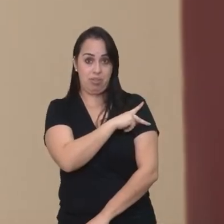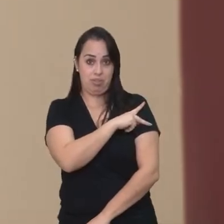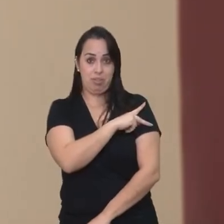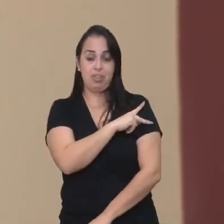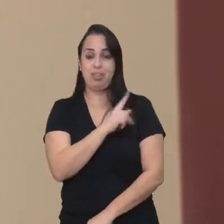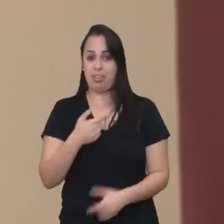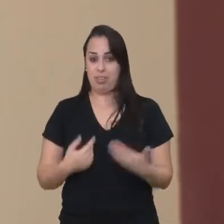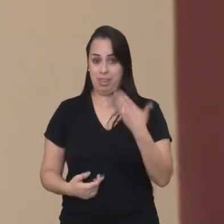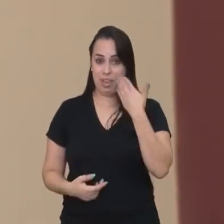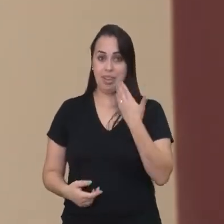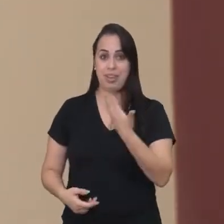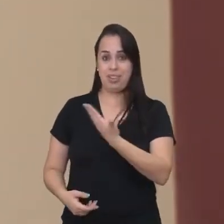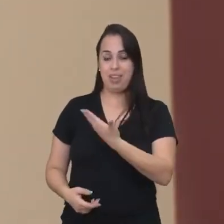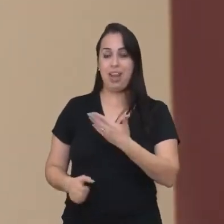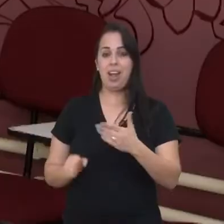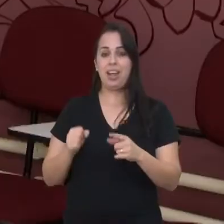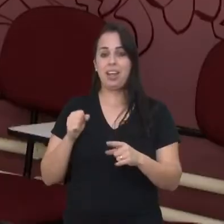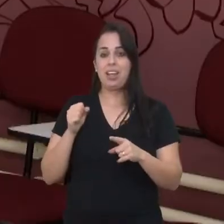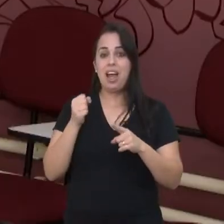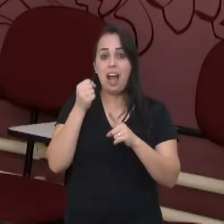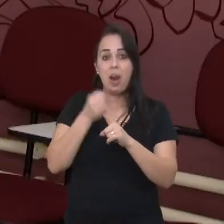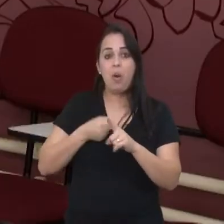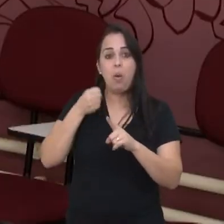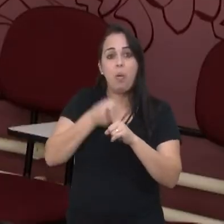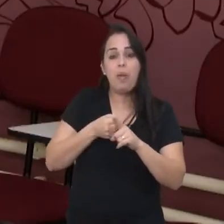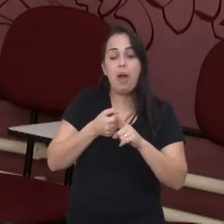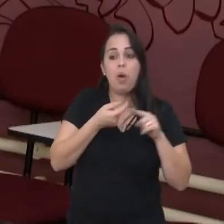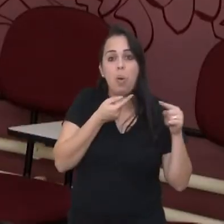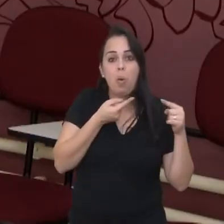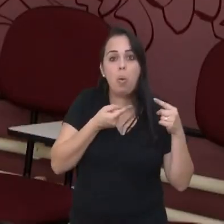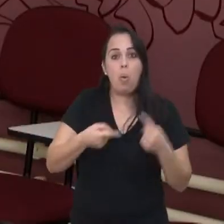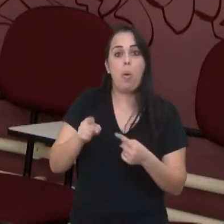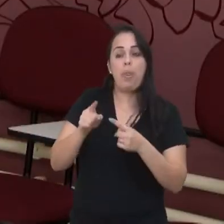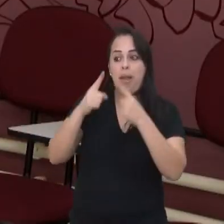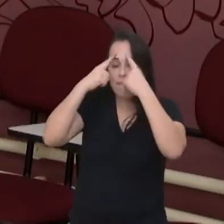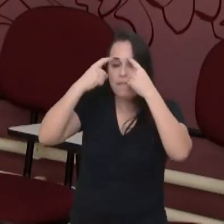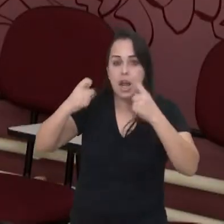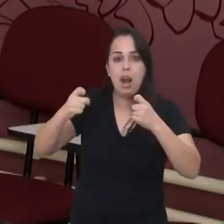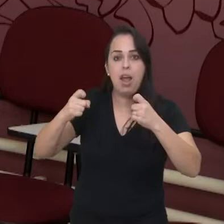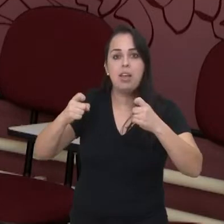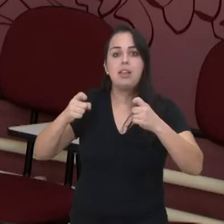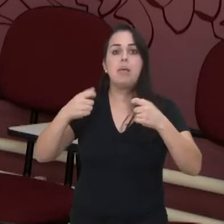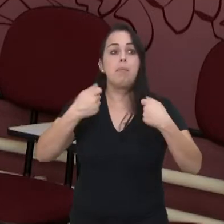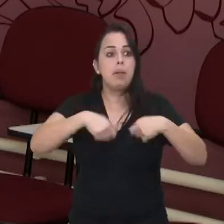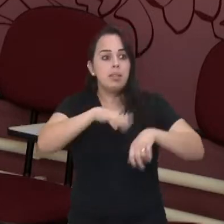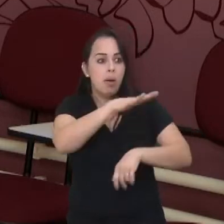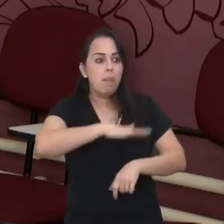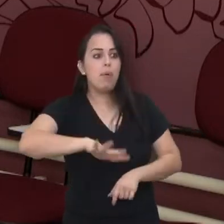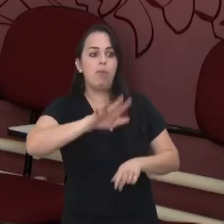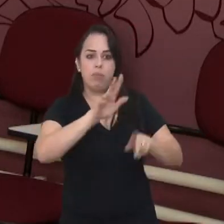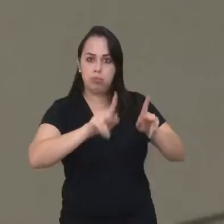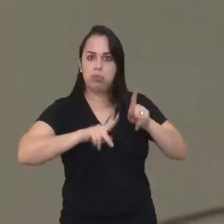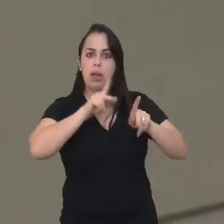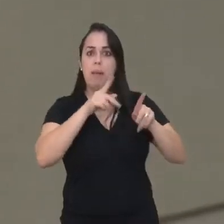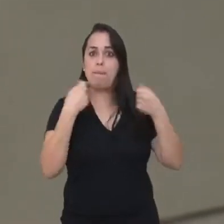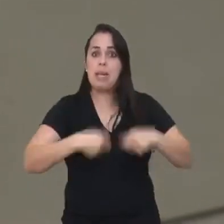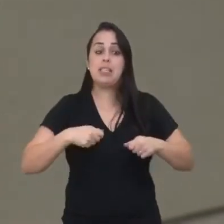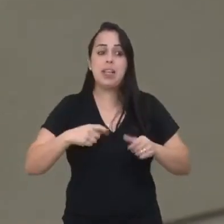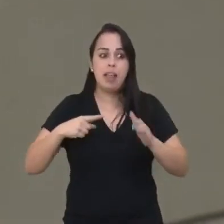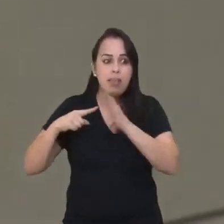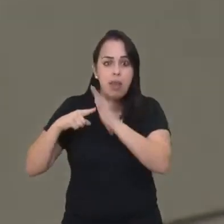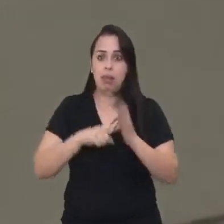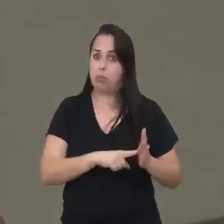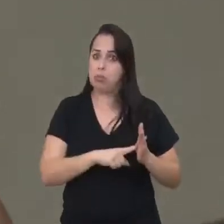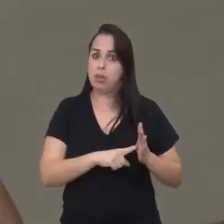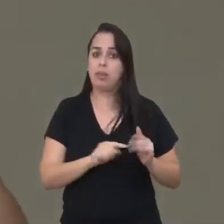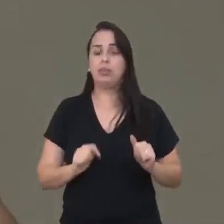de políticas e direitos dos idosos, a luta contra a violência também tem que partir da própria população, que tem o dever